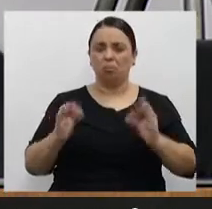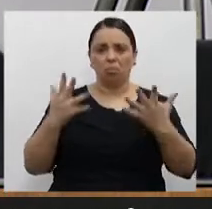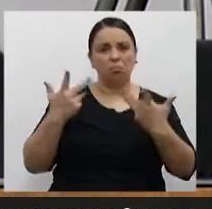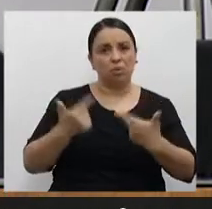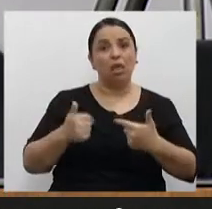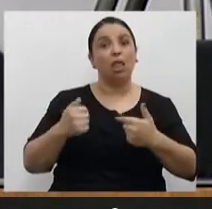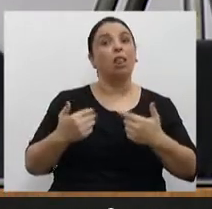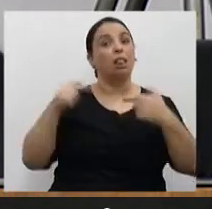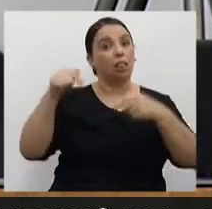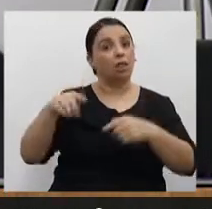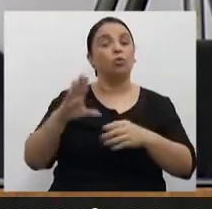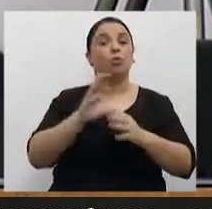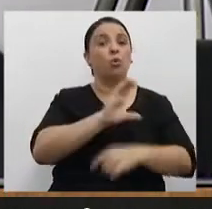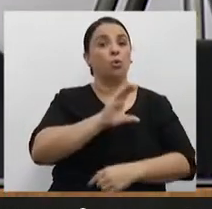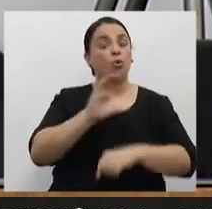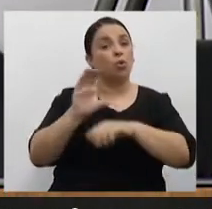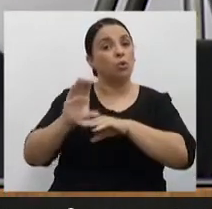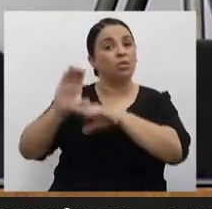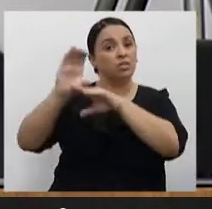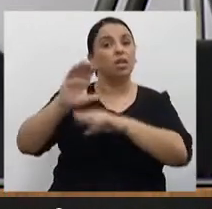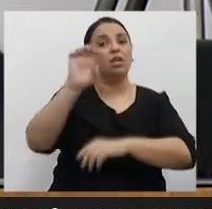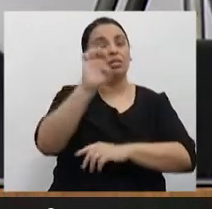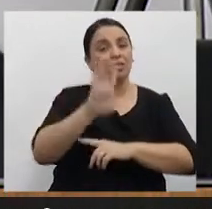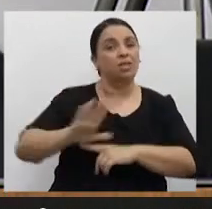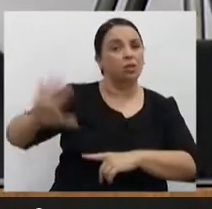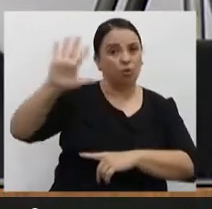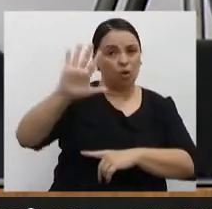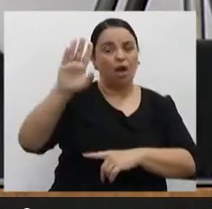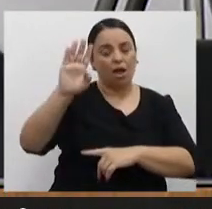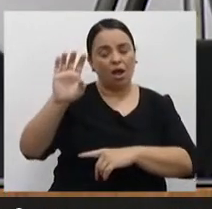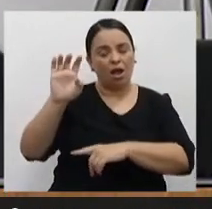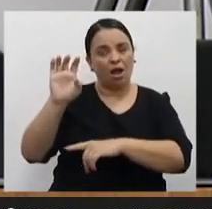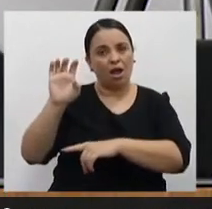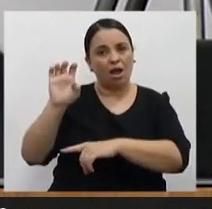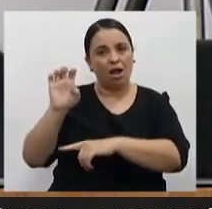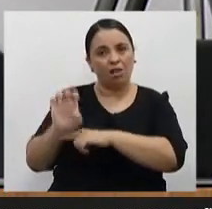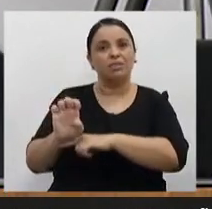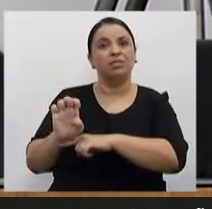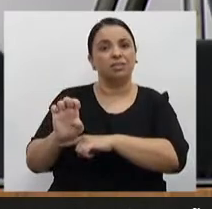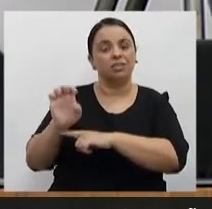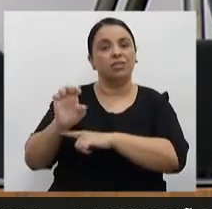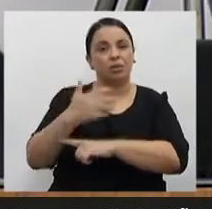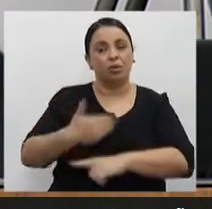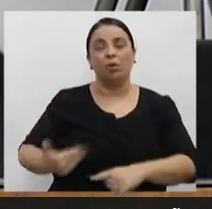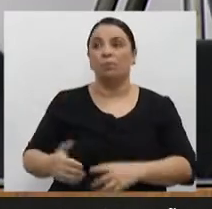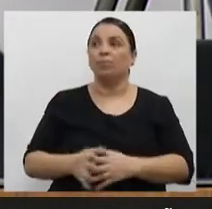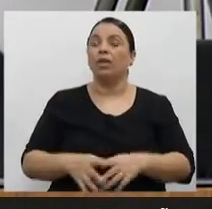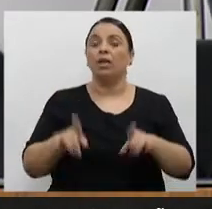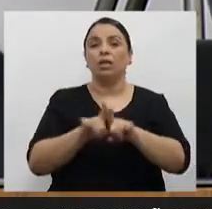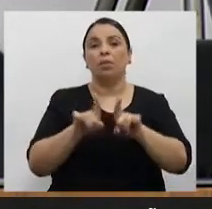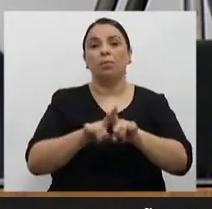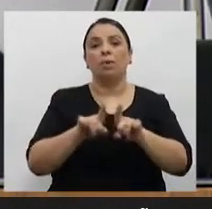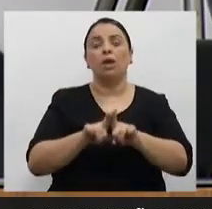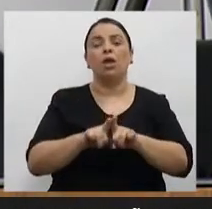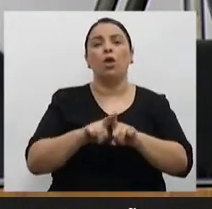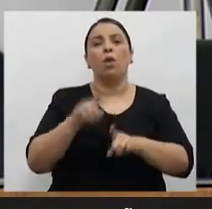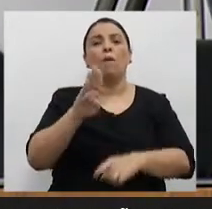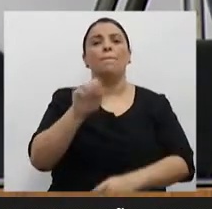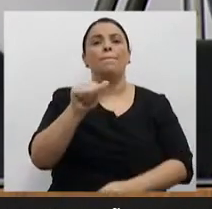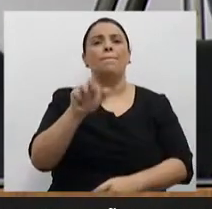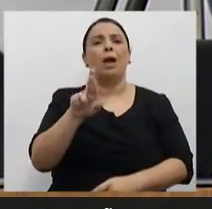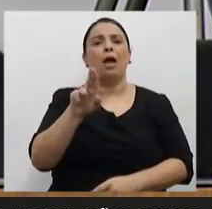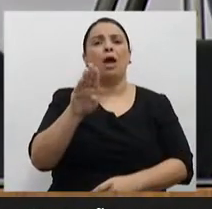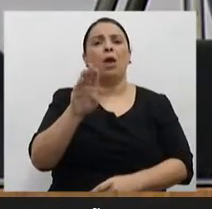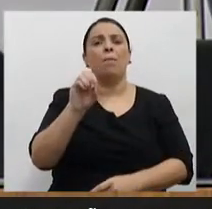Estadual. Quero cumprimentar e registrar a presença do José Savieto Barbosa, representante da Associação da Síndrome de